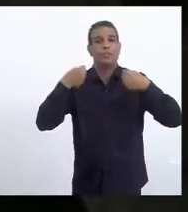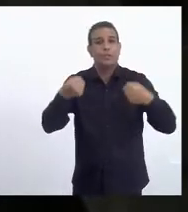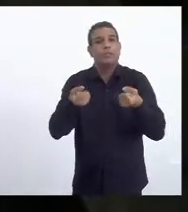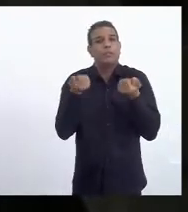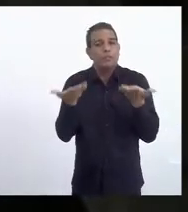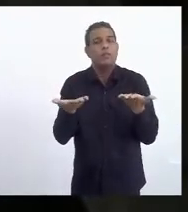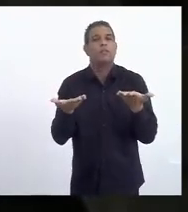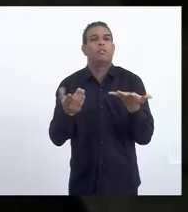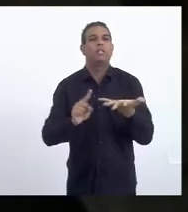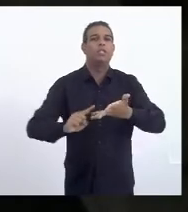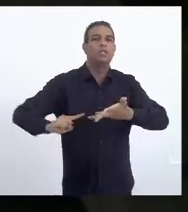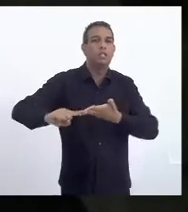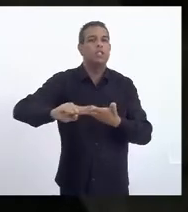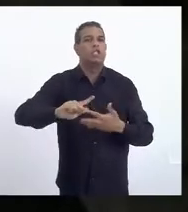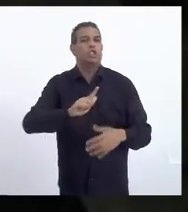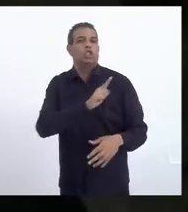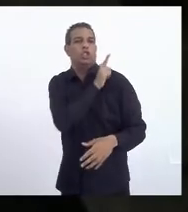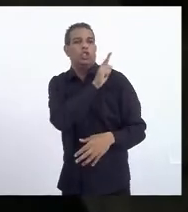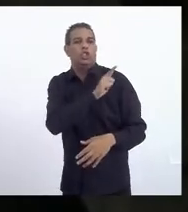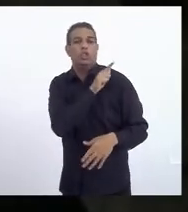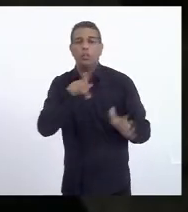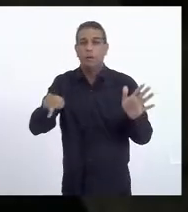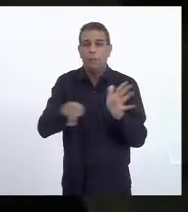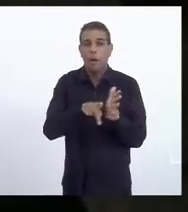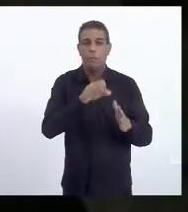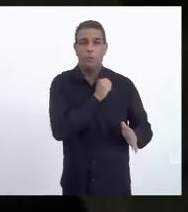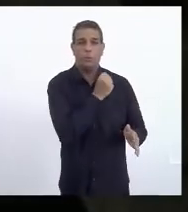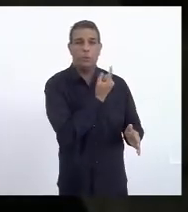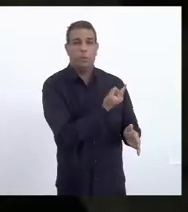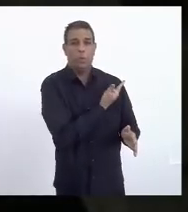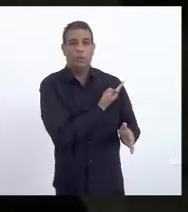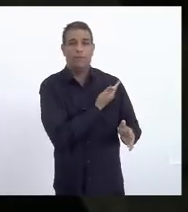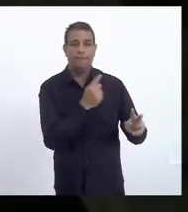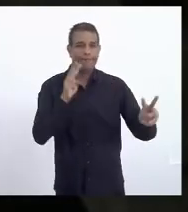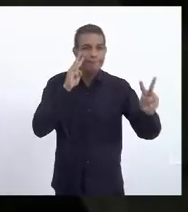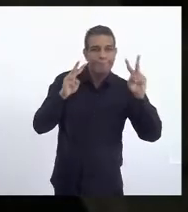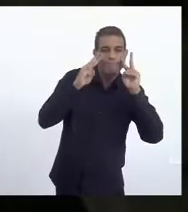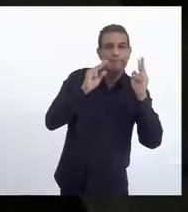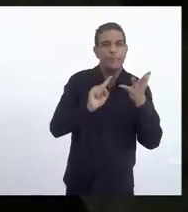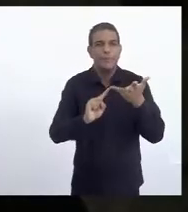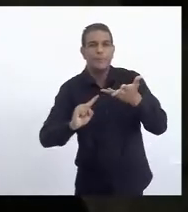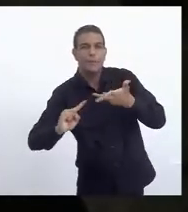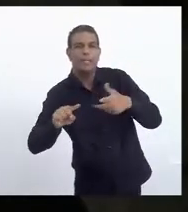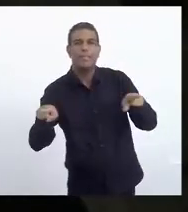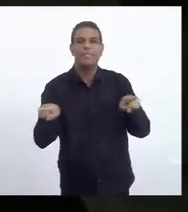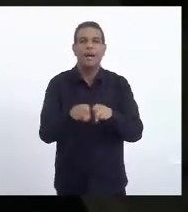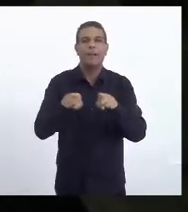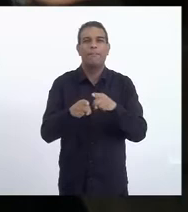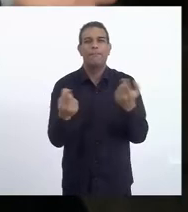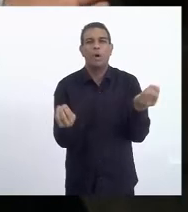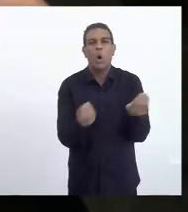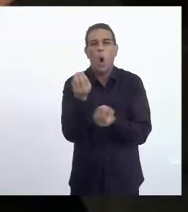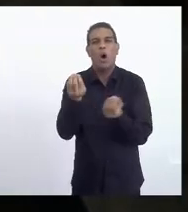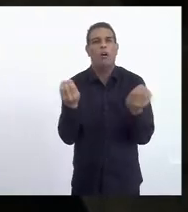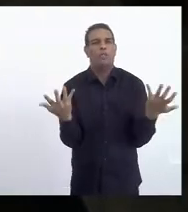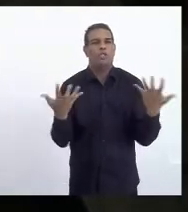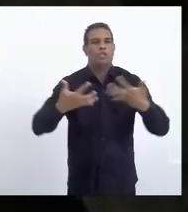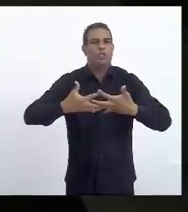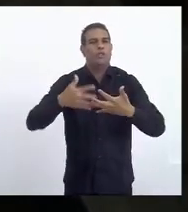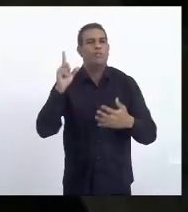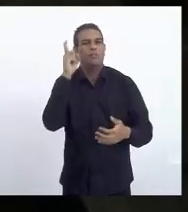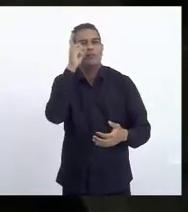Prefeitura de São Gonçalo defendendo a gestão da Prefeitura de São Gonçalo diante daquela daquela situação né até meio prosaico